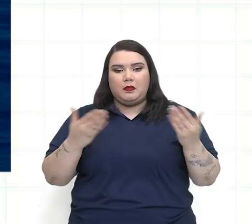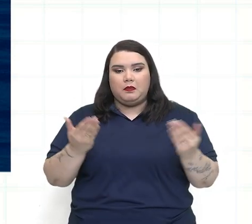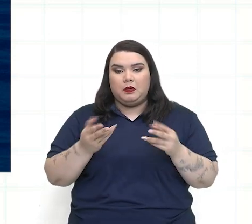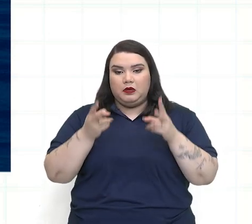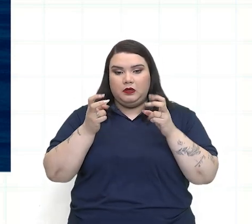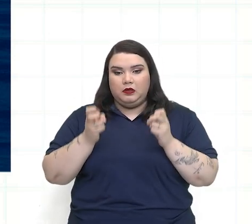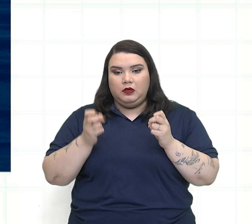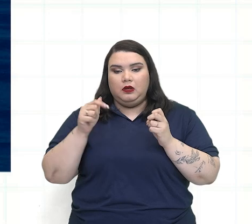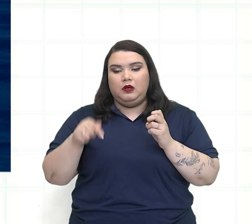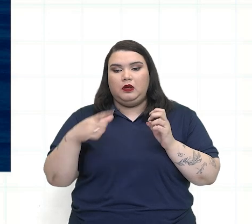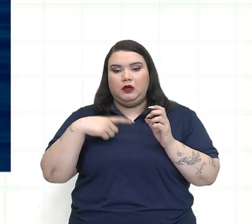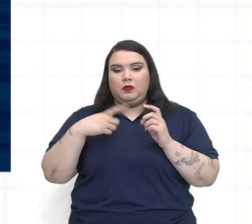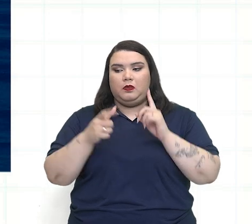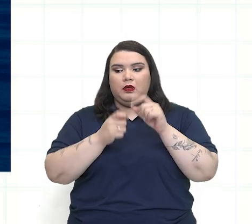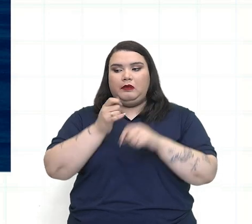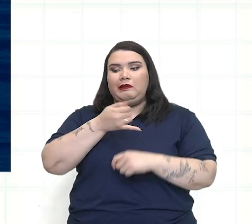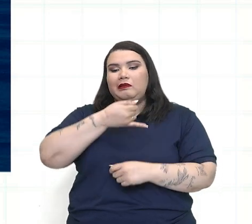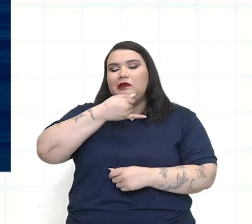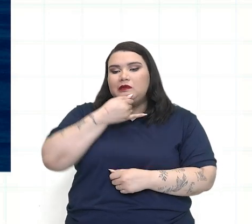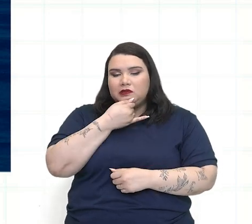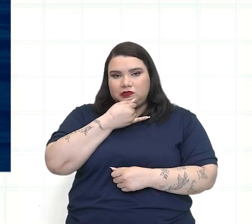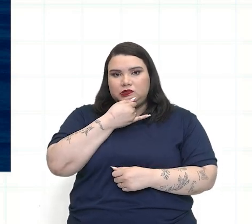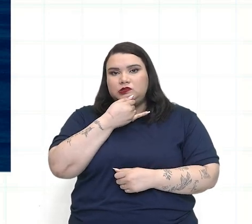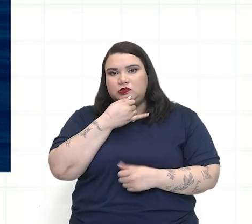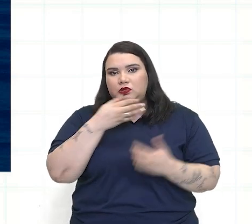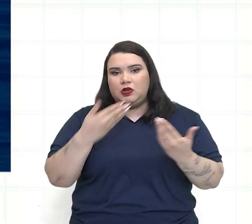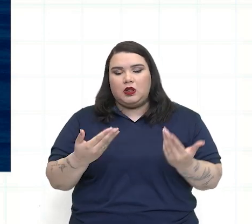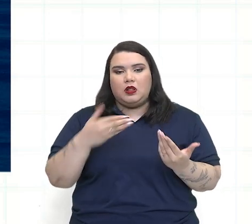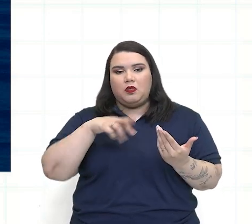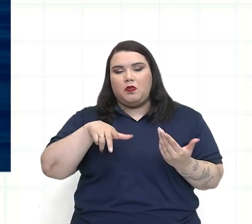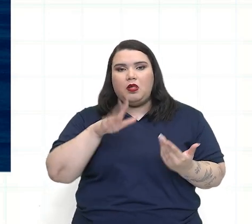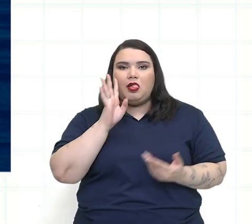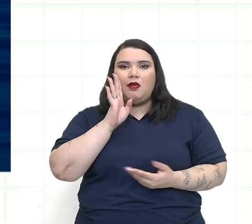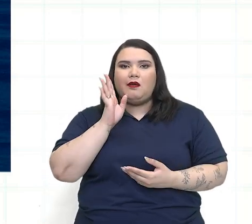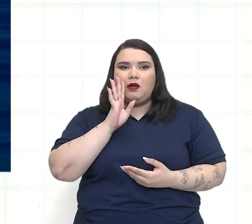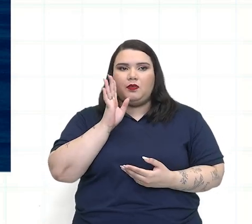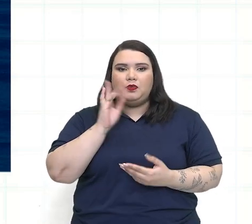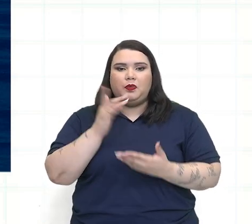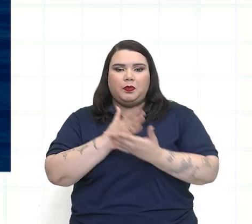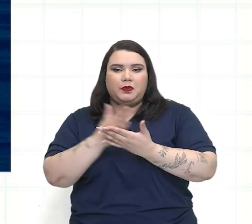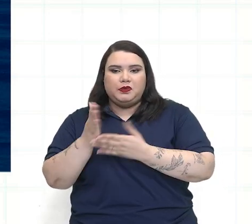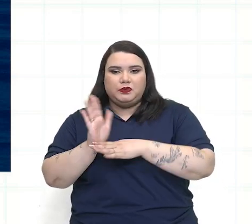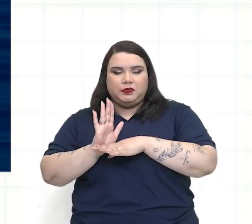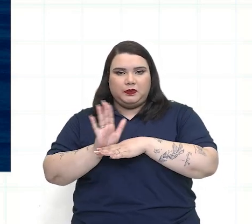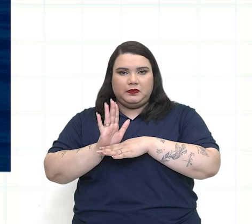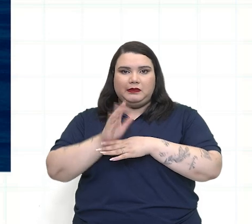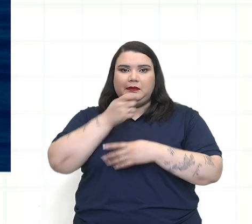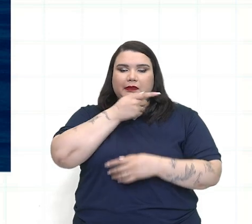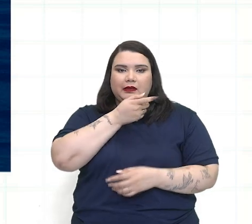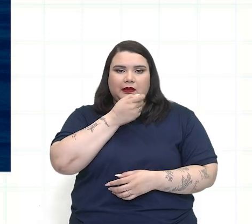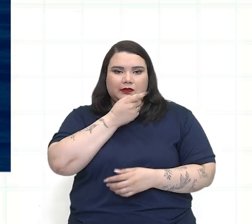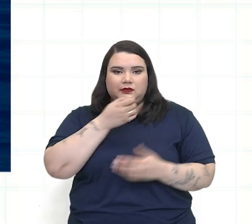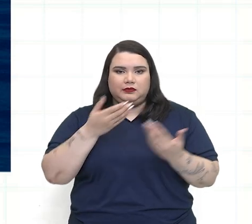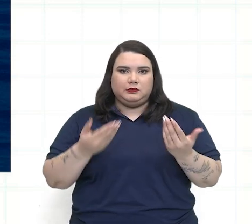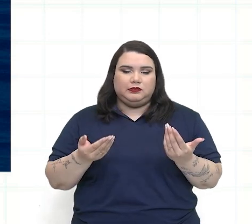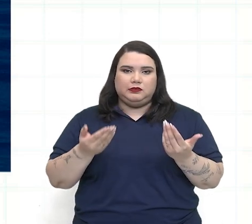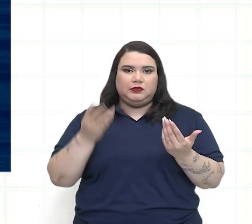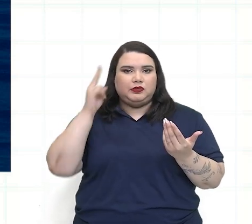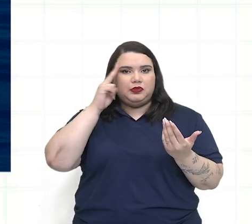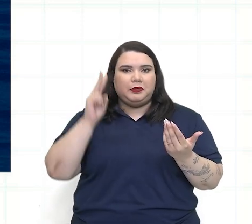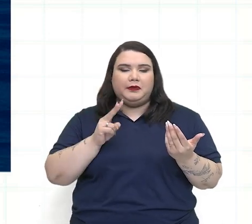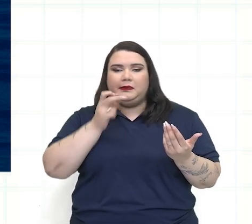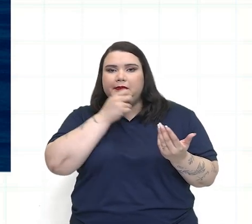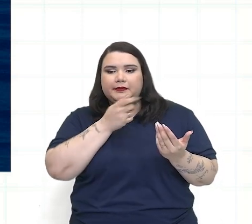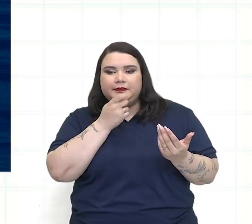essa história como algo triste, e não alegre como lá no início, né? Uma história engraçada. Não era uma